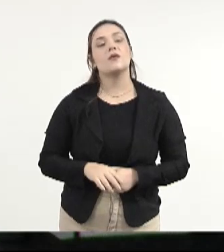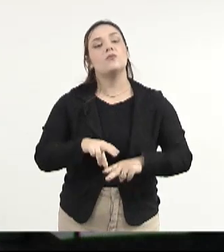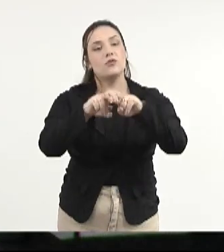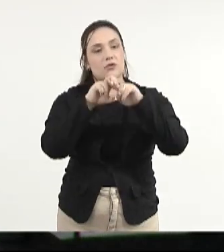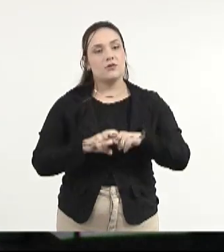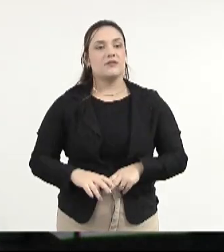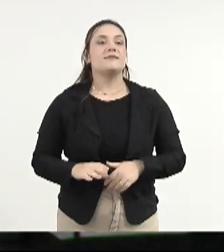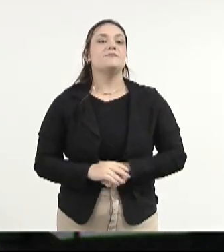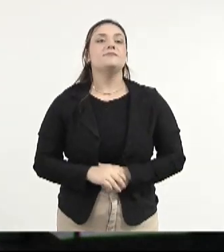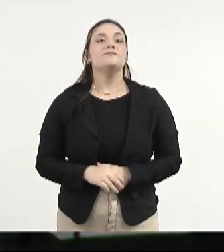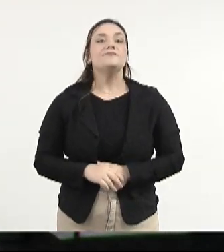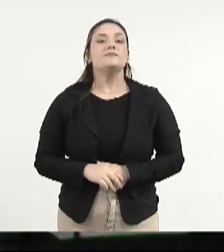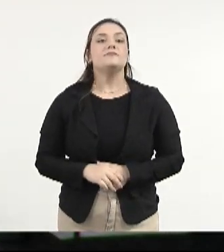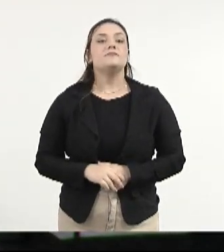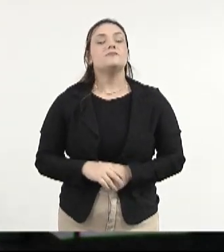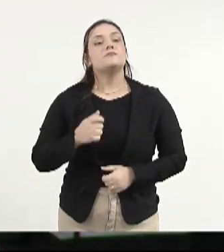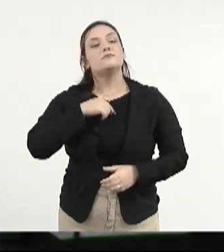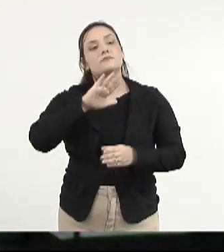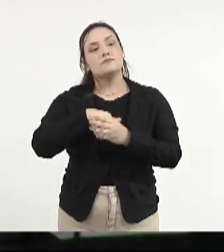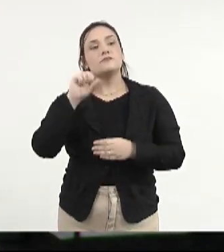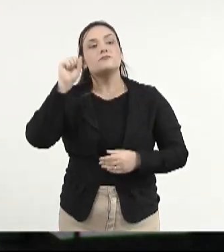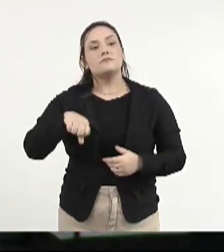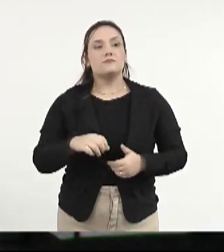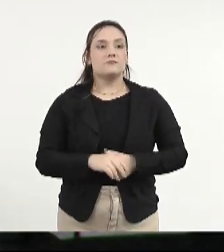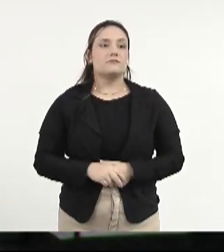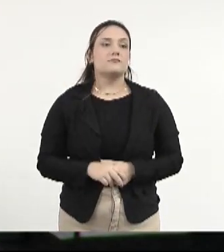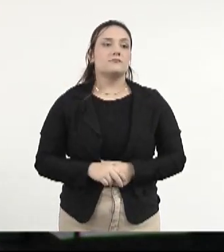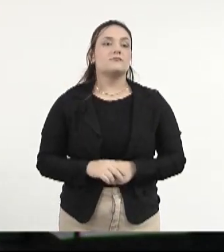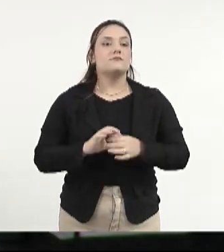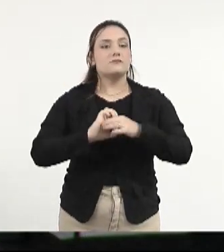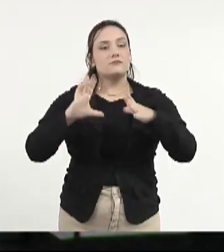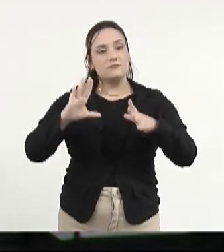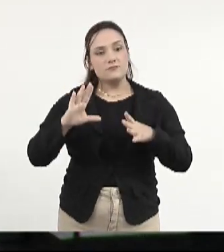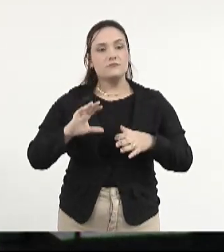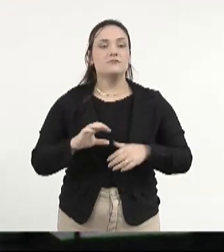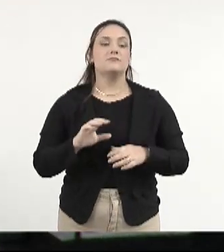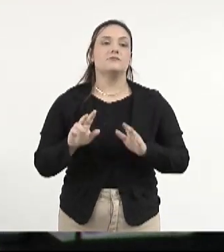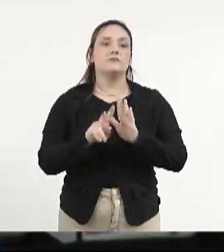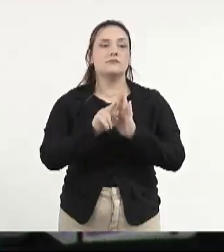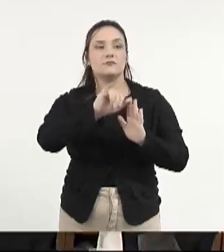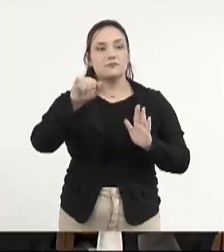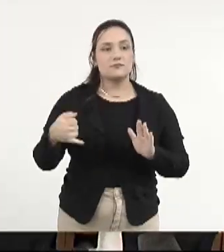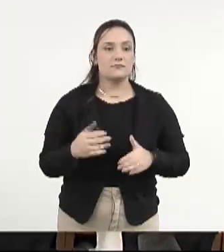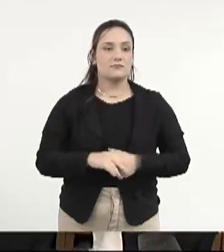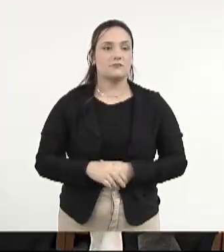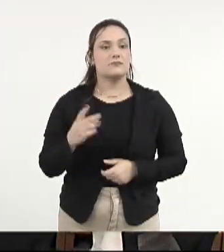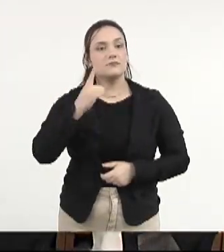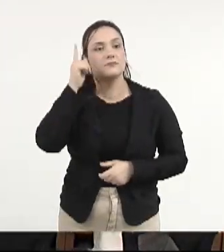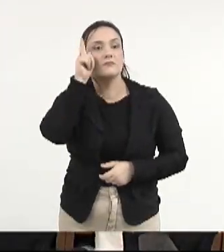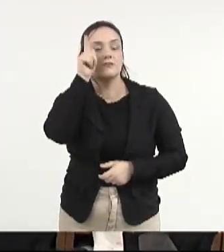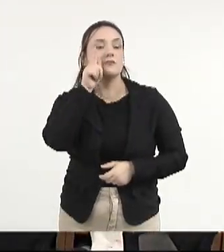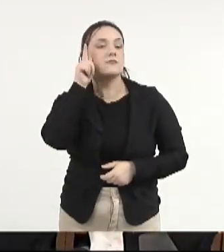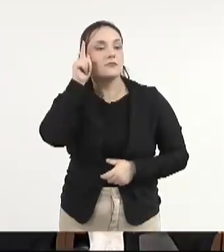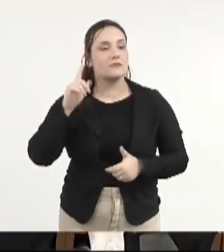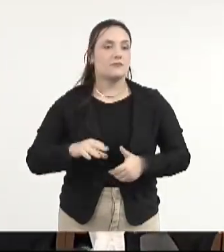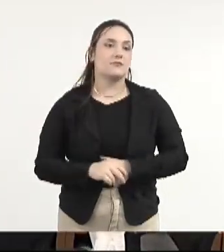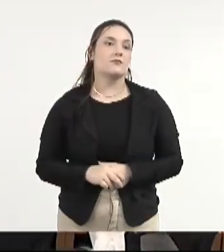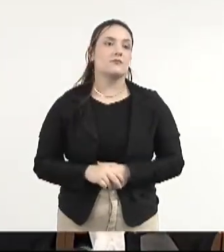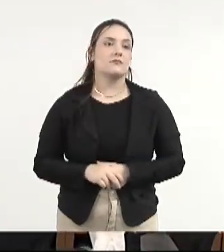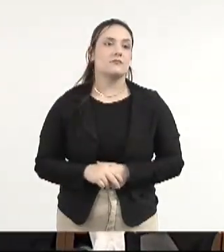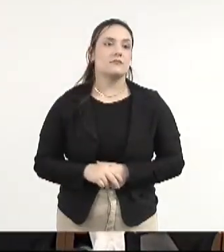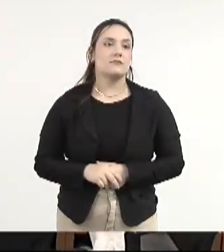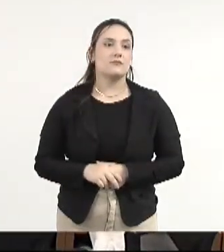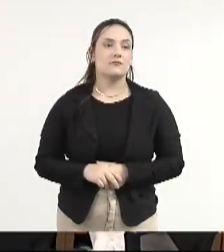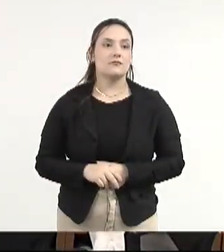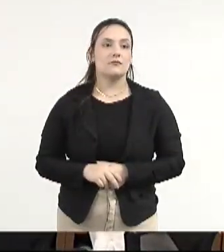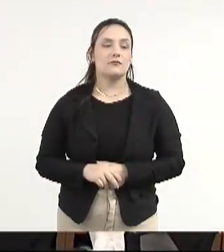nesse sentido, é que eu voto favorável por ser autorizativo. Deputada Gleice.